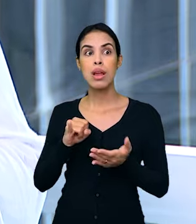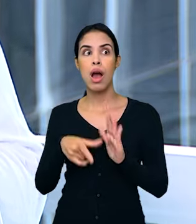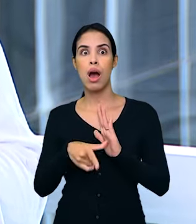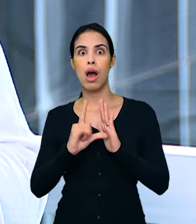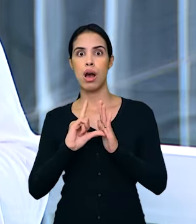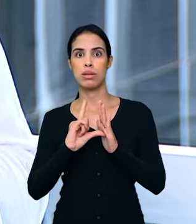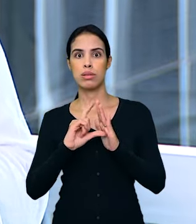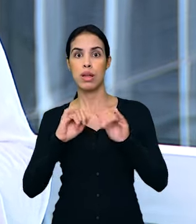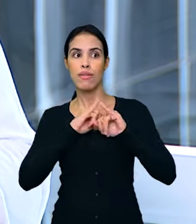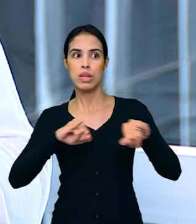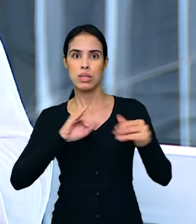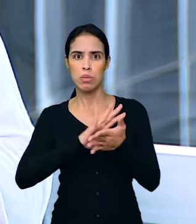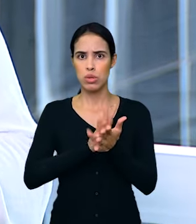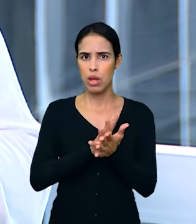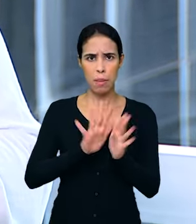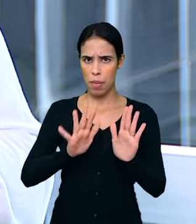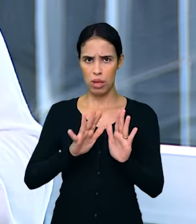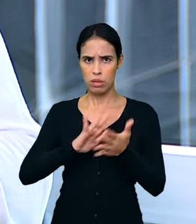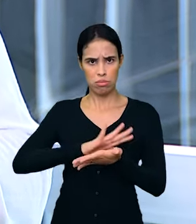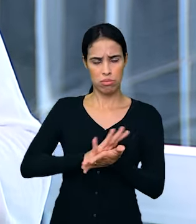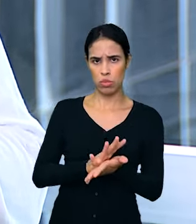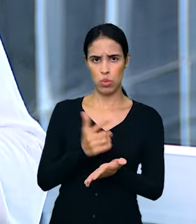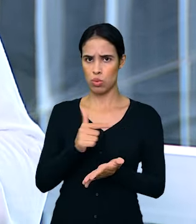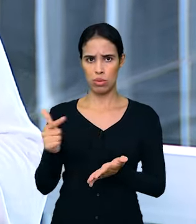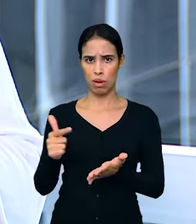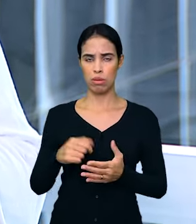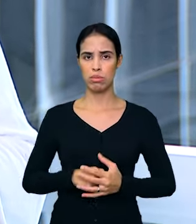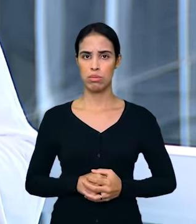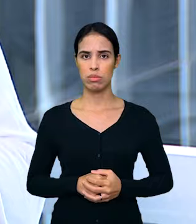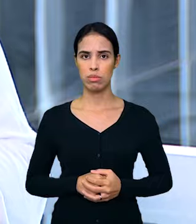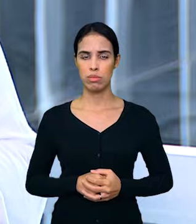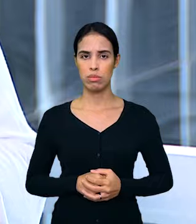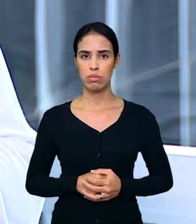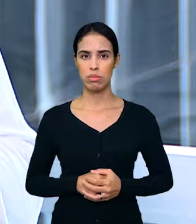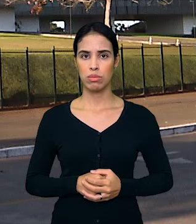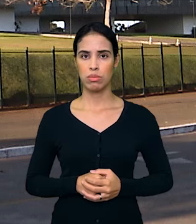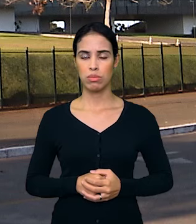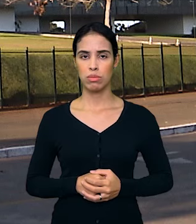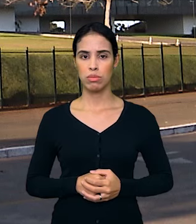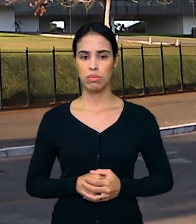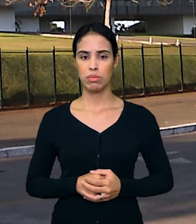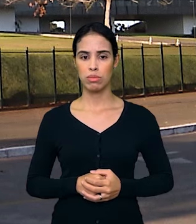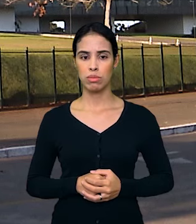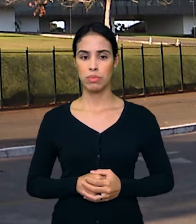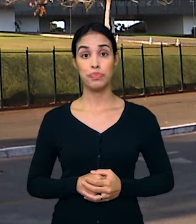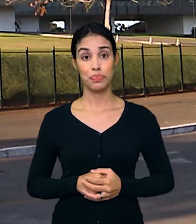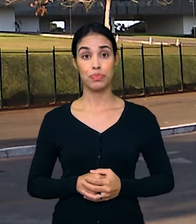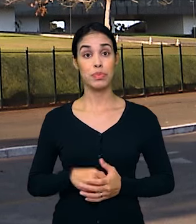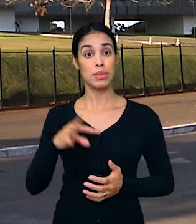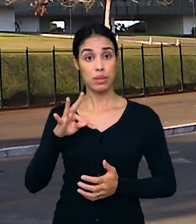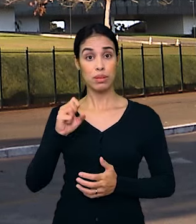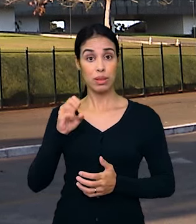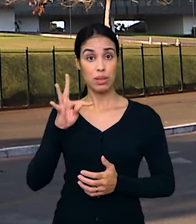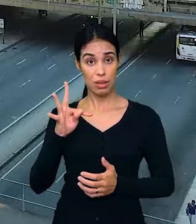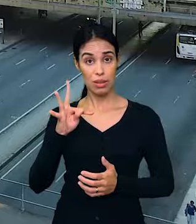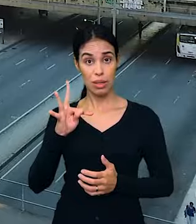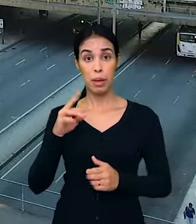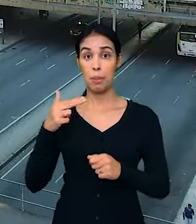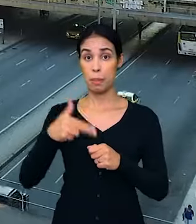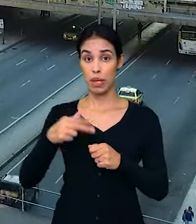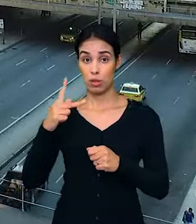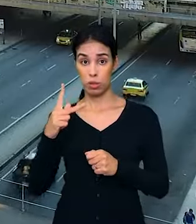sido declarada abusiva, mas não houve discussão a esse respeito. Na tentativa de rever o caso no TST,